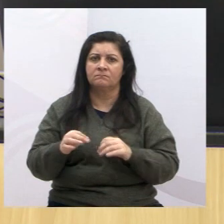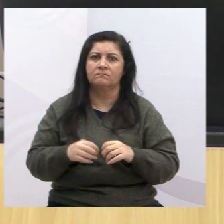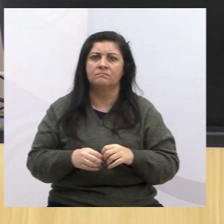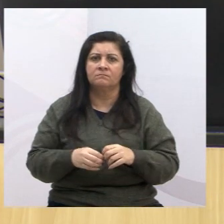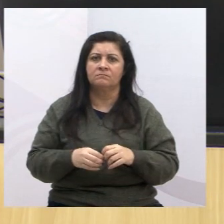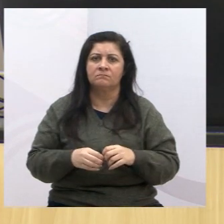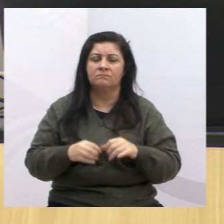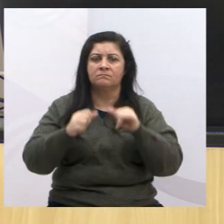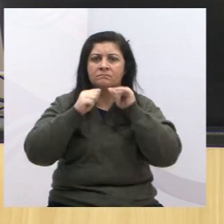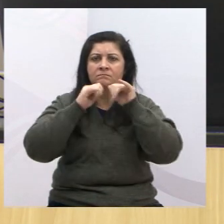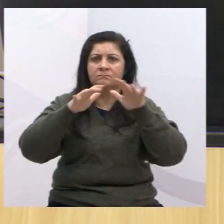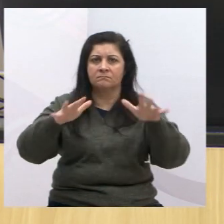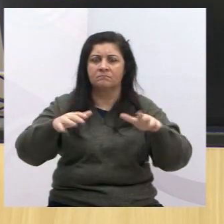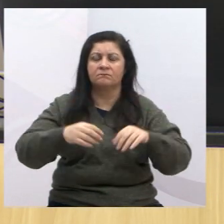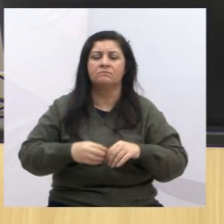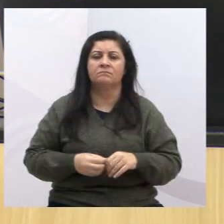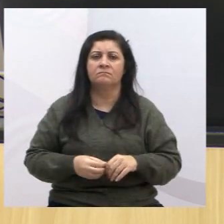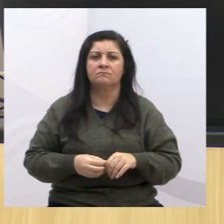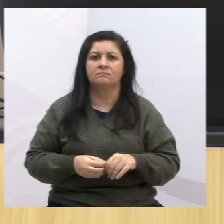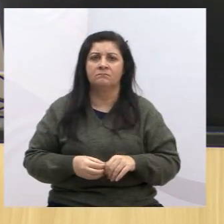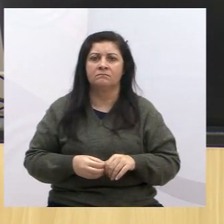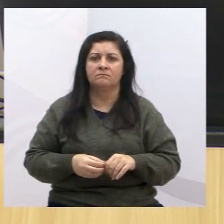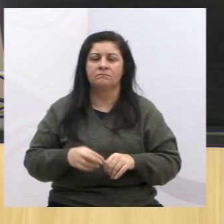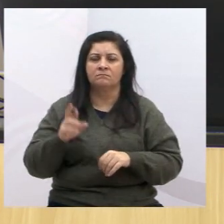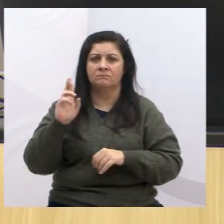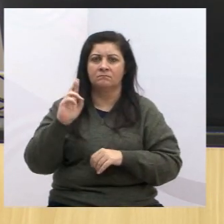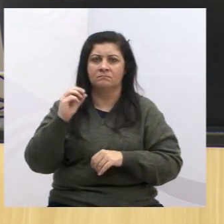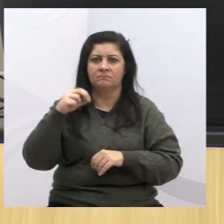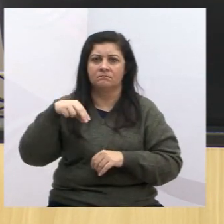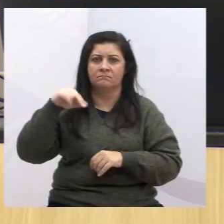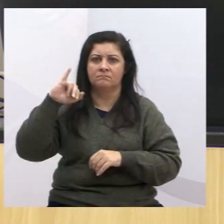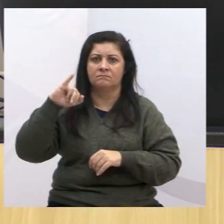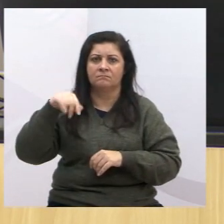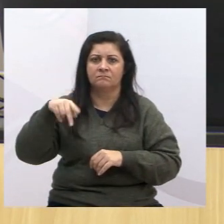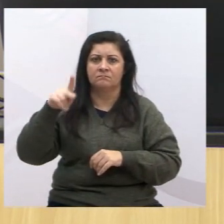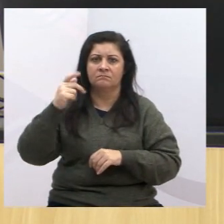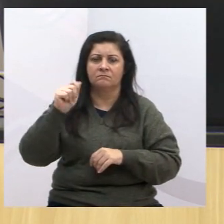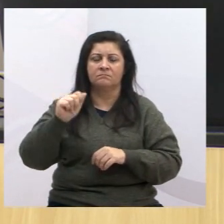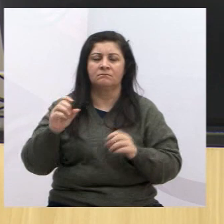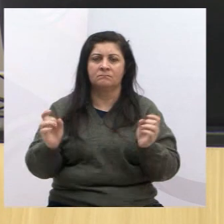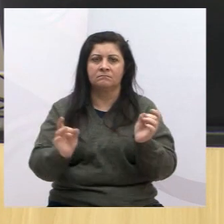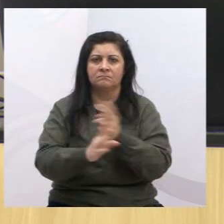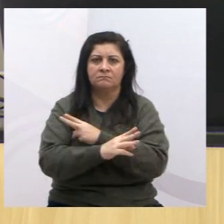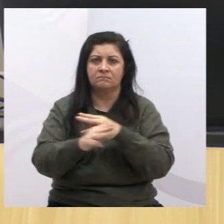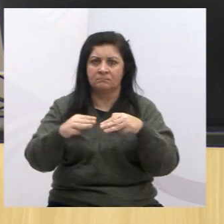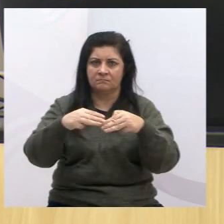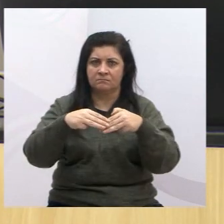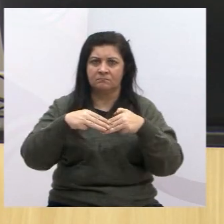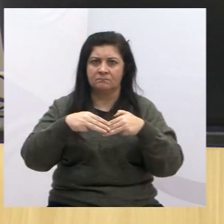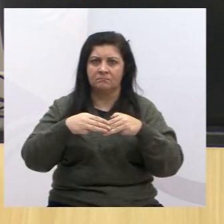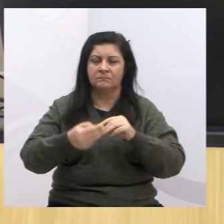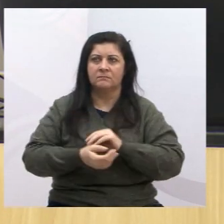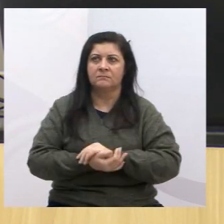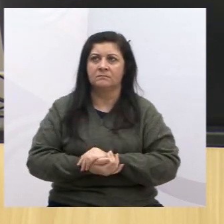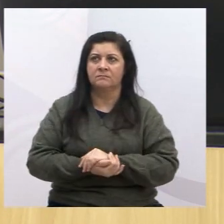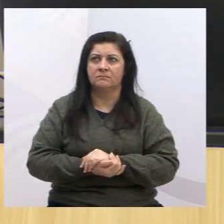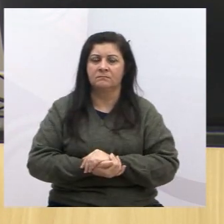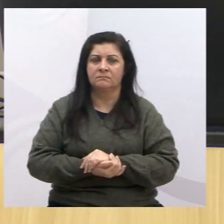a divulgação da presente manifestação. Vereador Roninha. Não temos mais